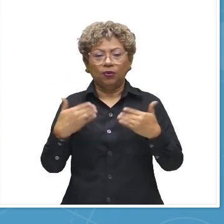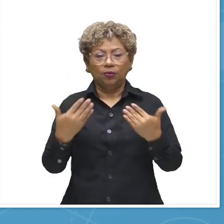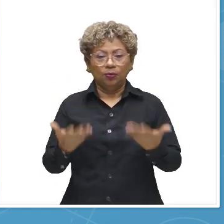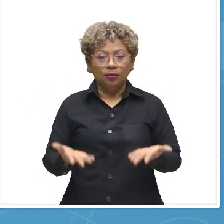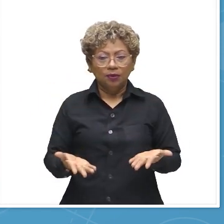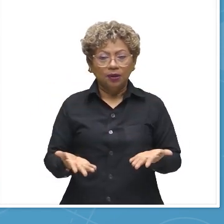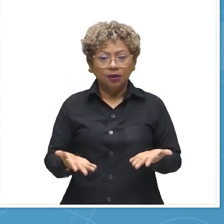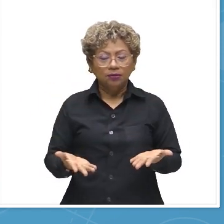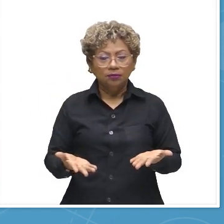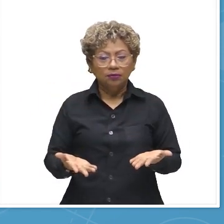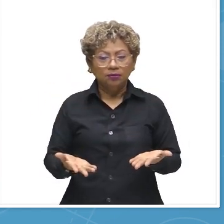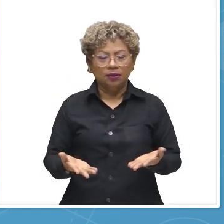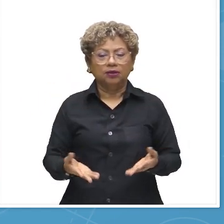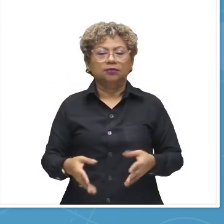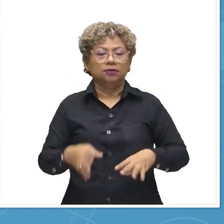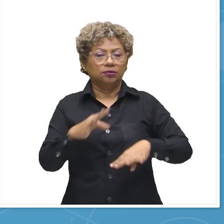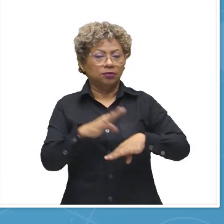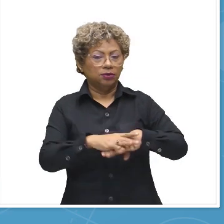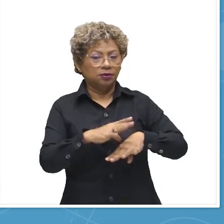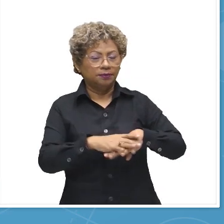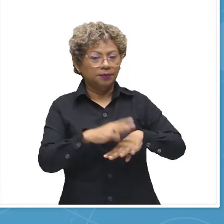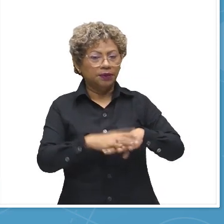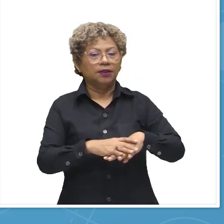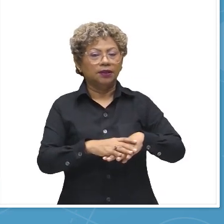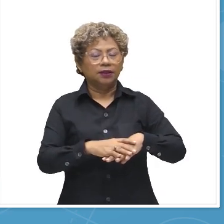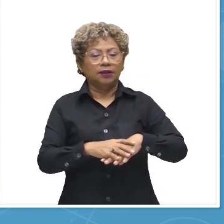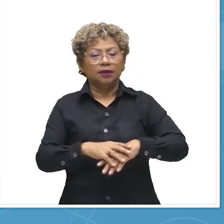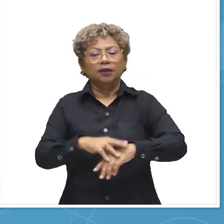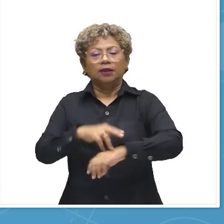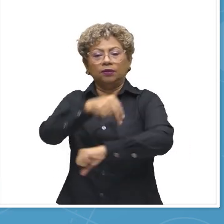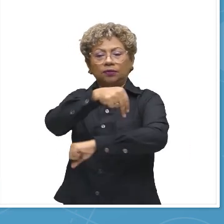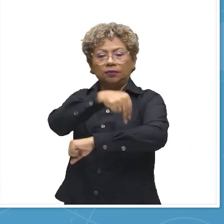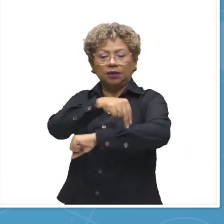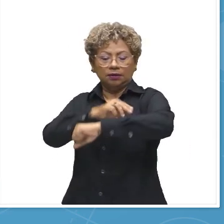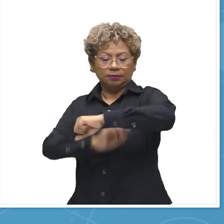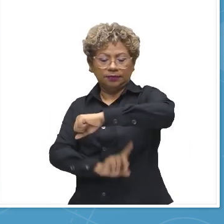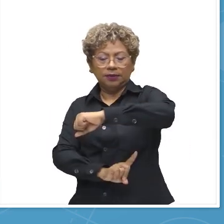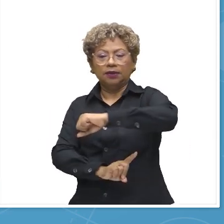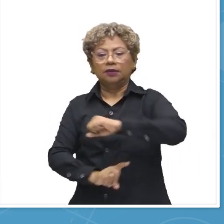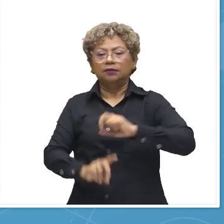denominador de uma fração por um mesmo número diferente de